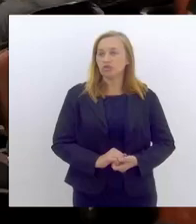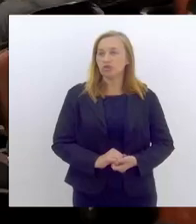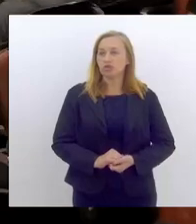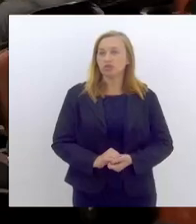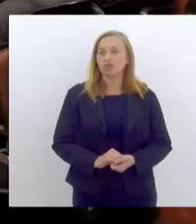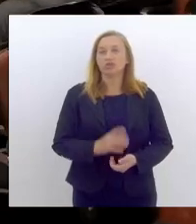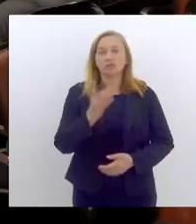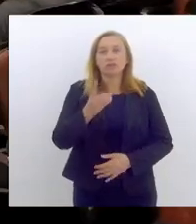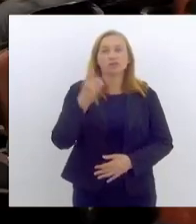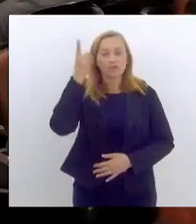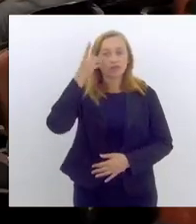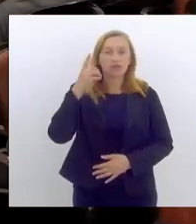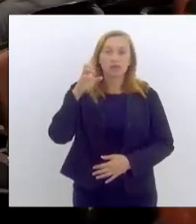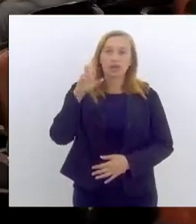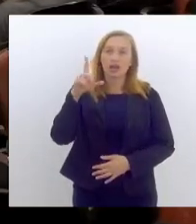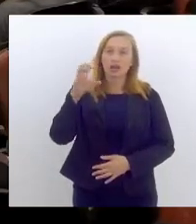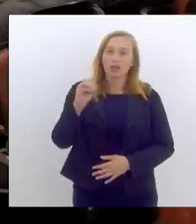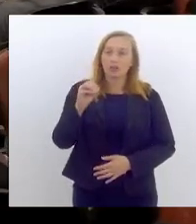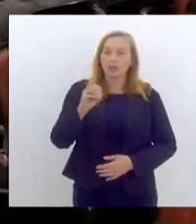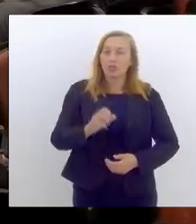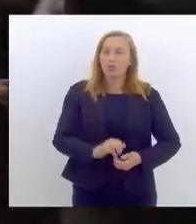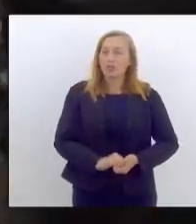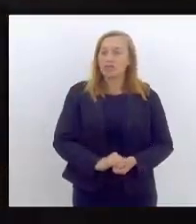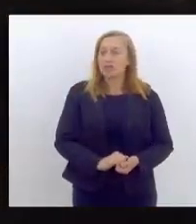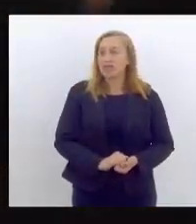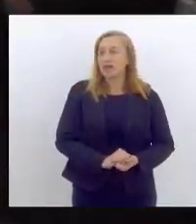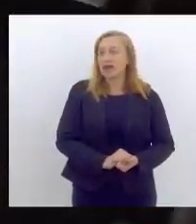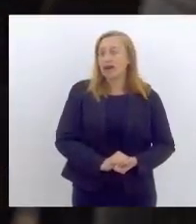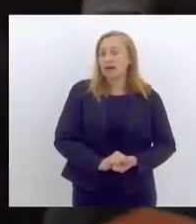Deputado Léo Vieira.